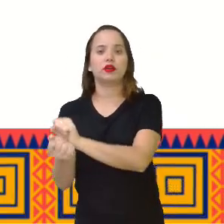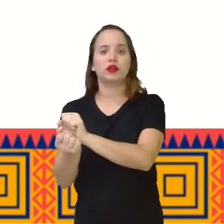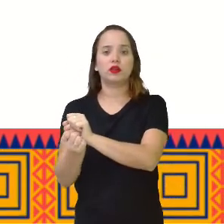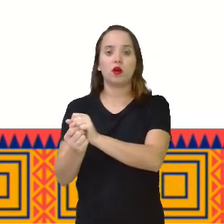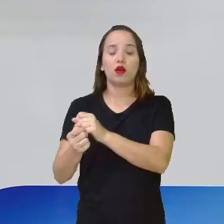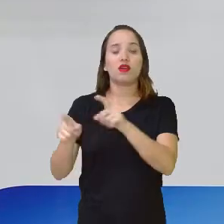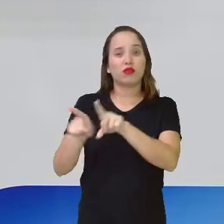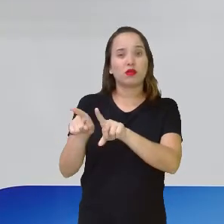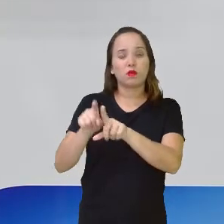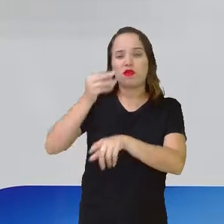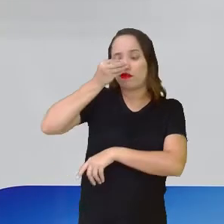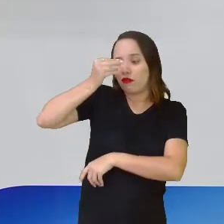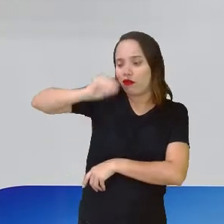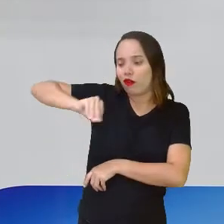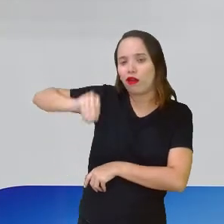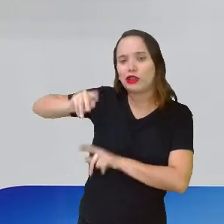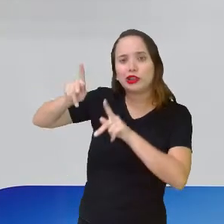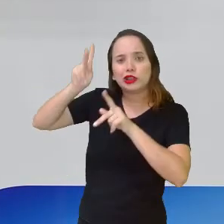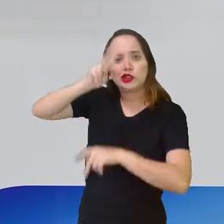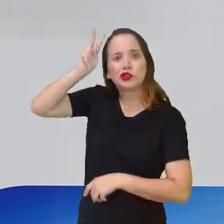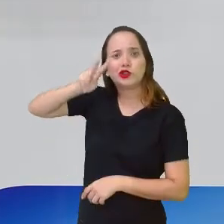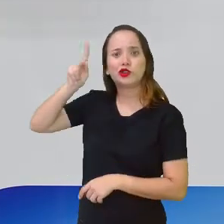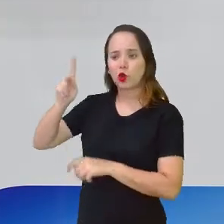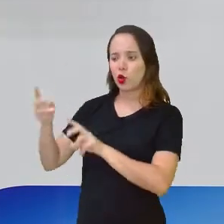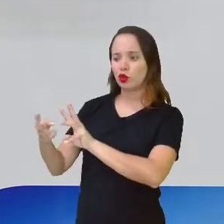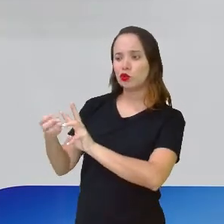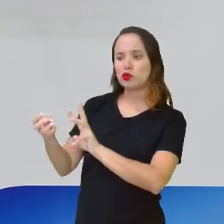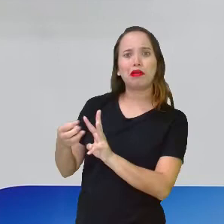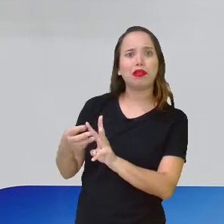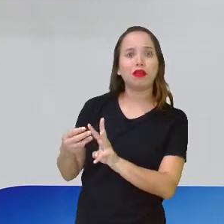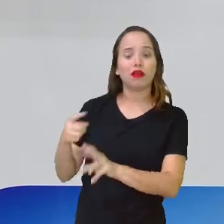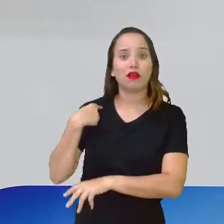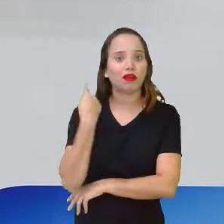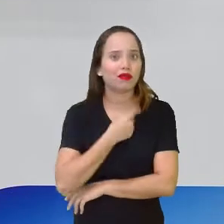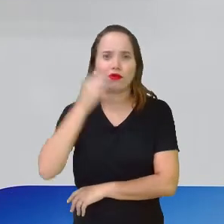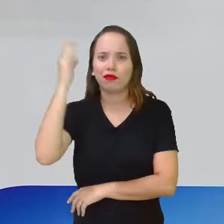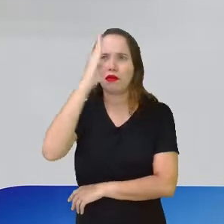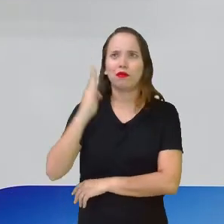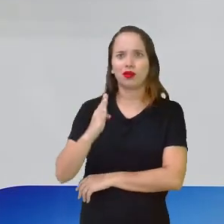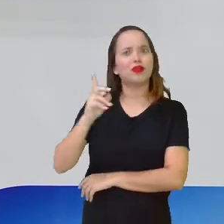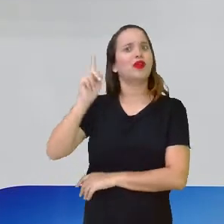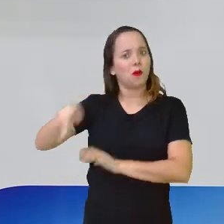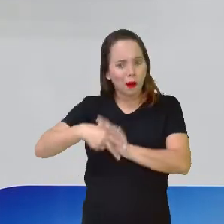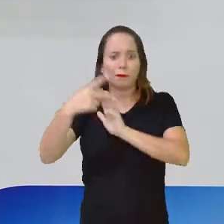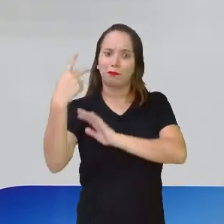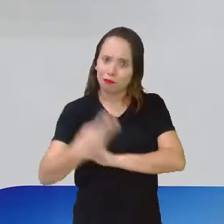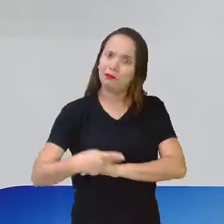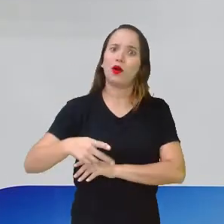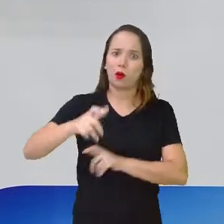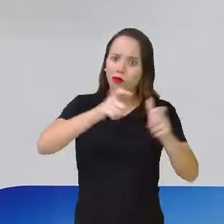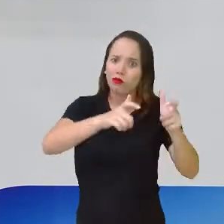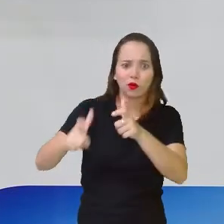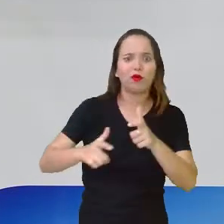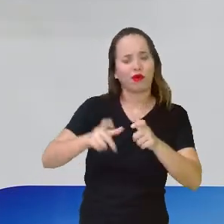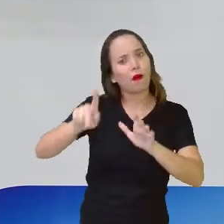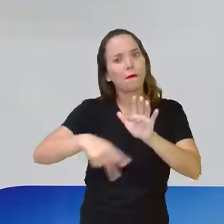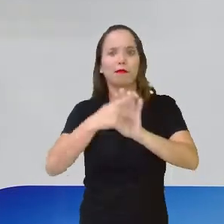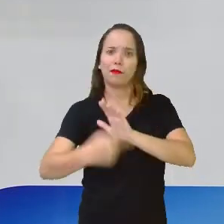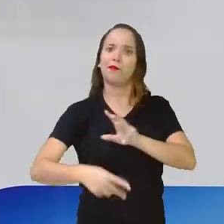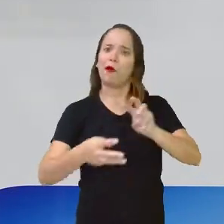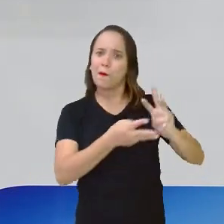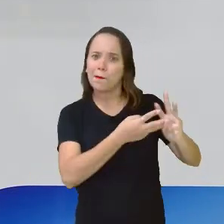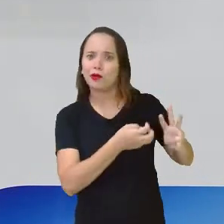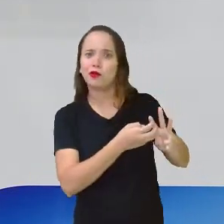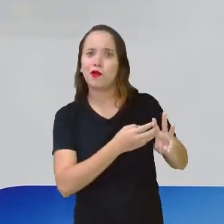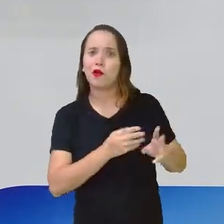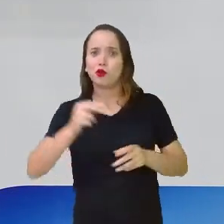gente. Sequer se falava a respeito dos indígenas. E o Brasil todo é terra indígena. O Brasil inteiro, do norte